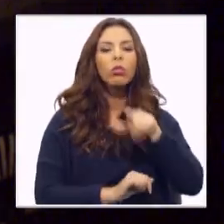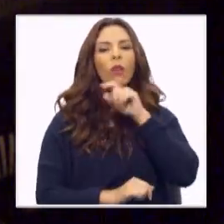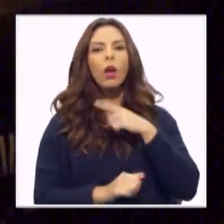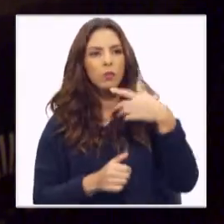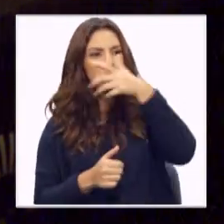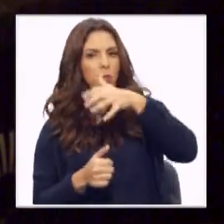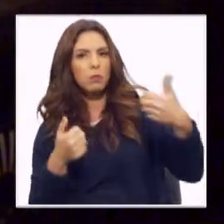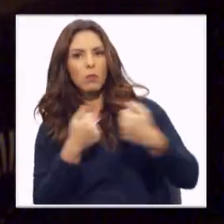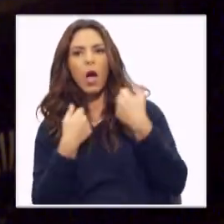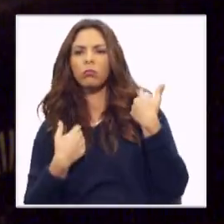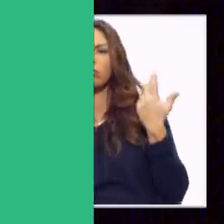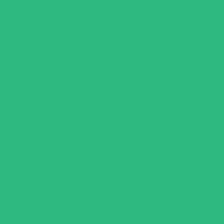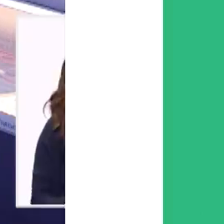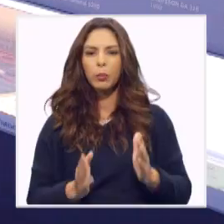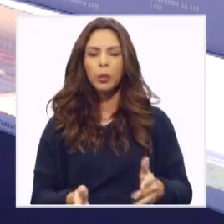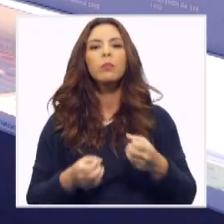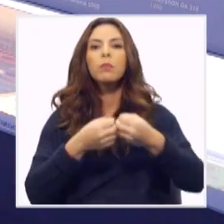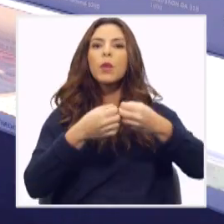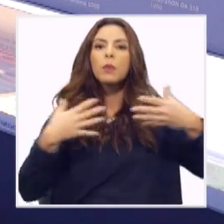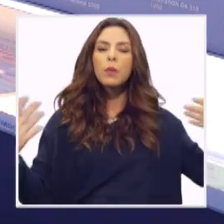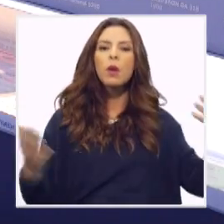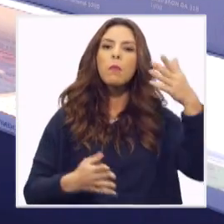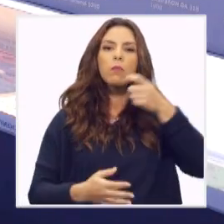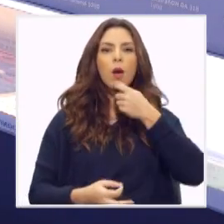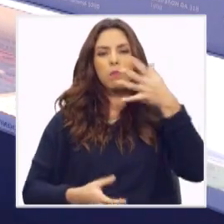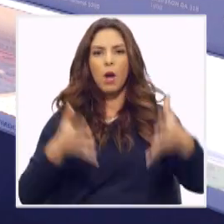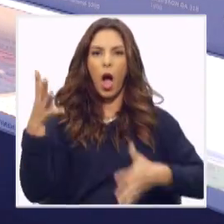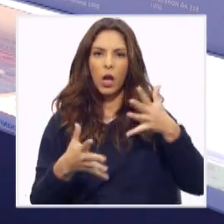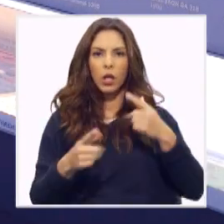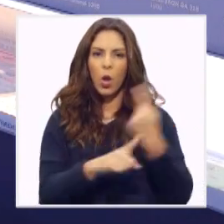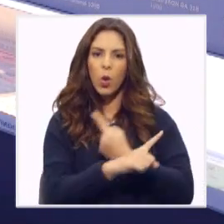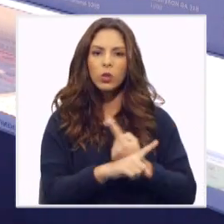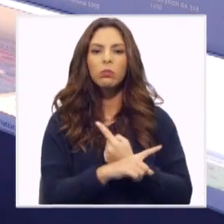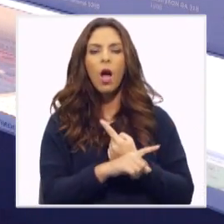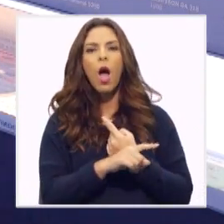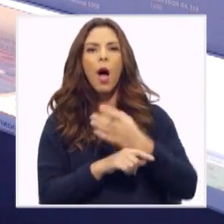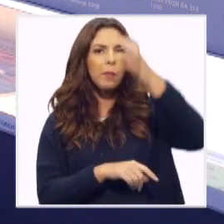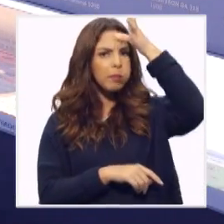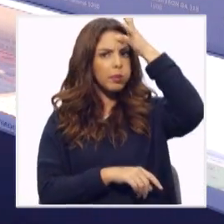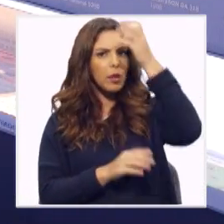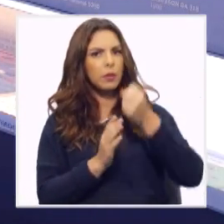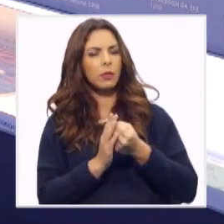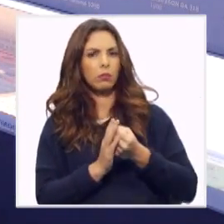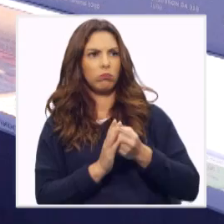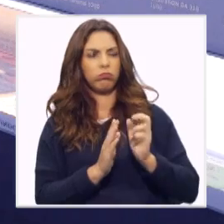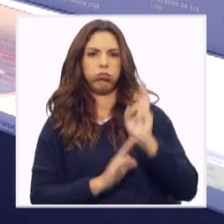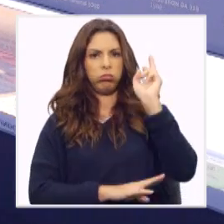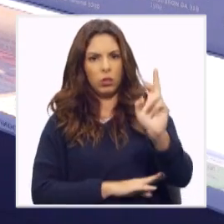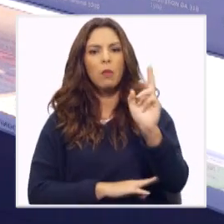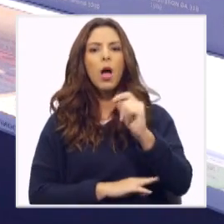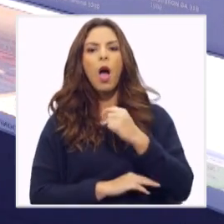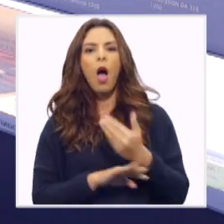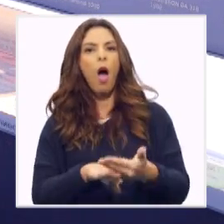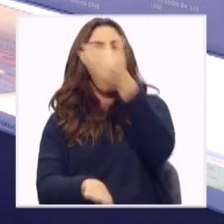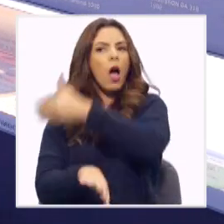encarada como uma inimiga. Cada vez mais as máquinas são dotadas de inteligência, mas por trás de uma máquina inteligente há sempre uma